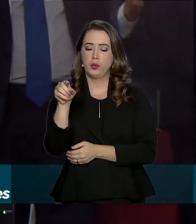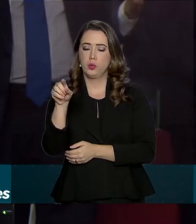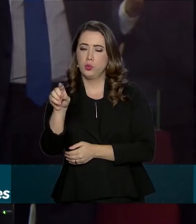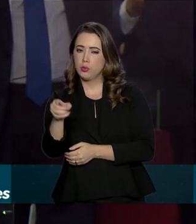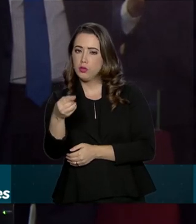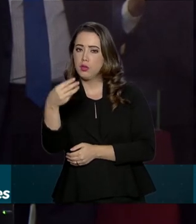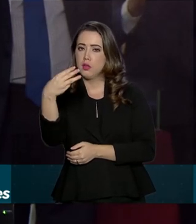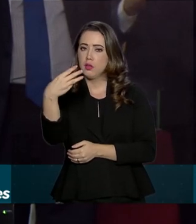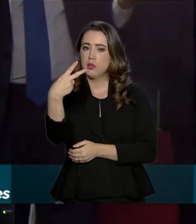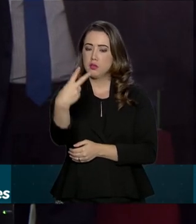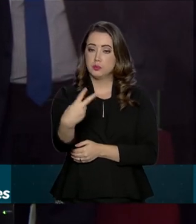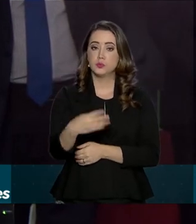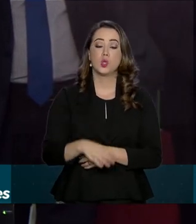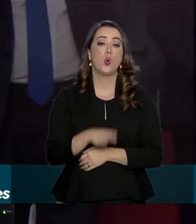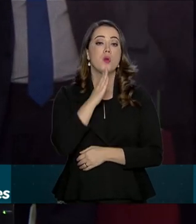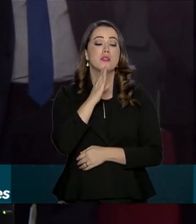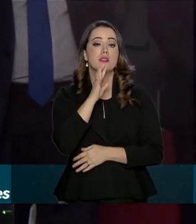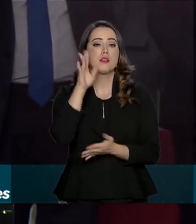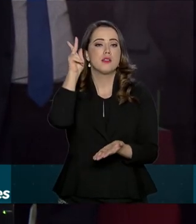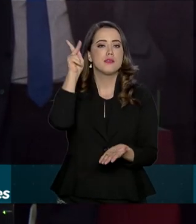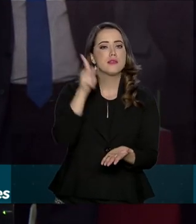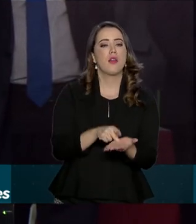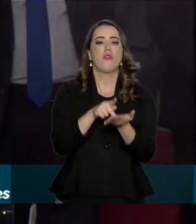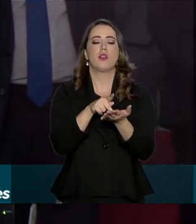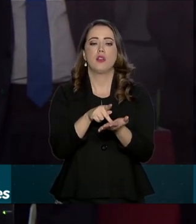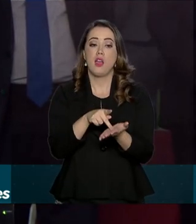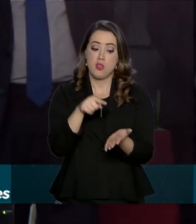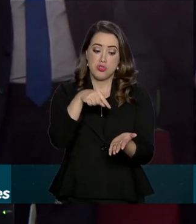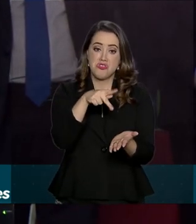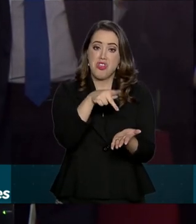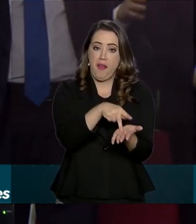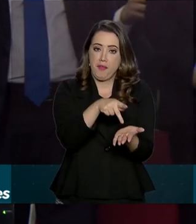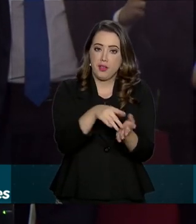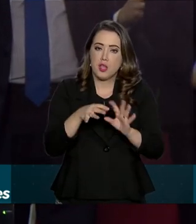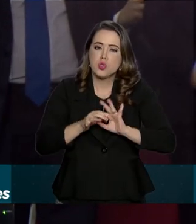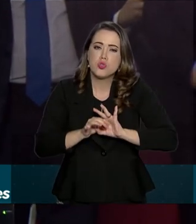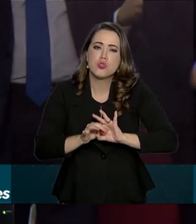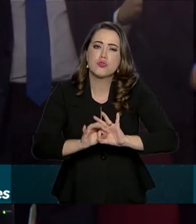E conhecereis a verdade, e a verdade vos libertará.